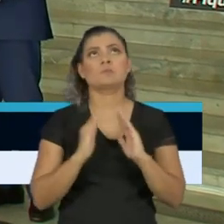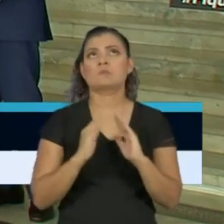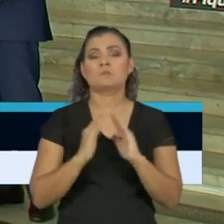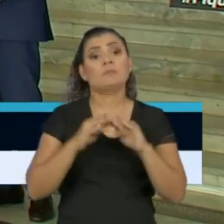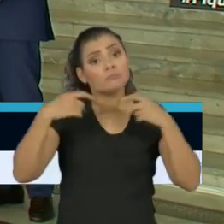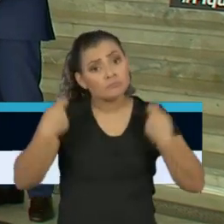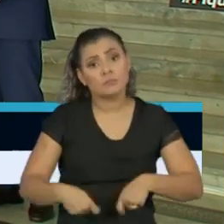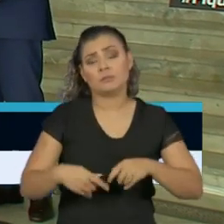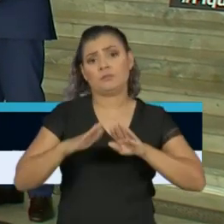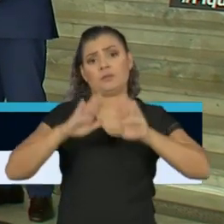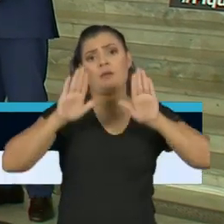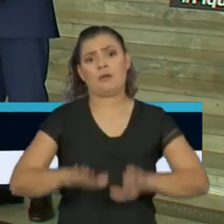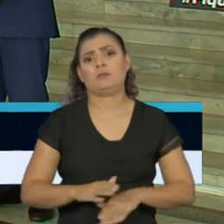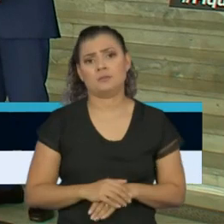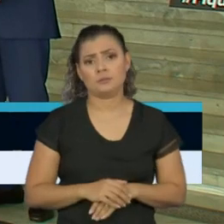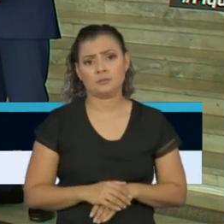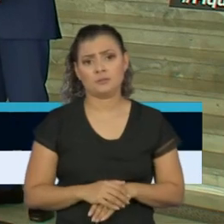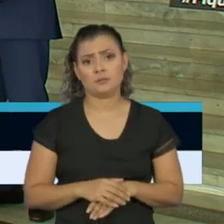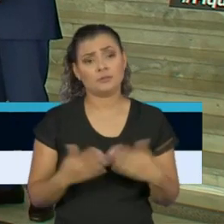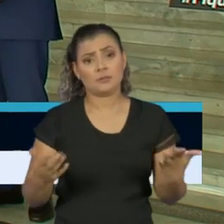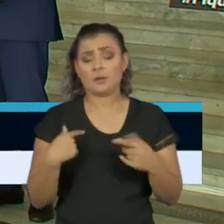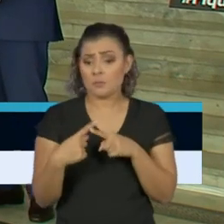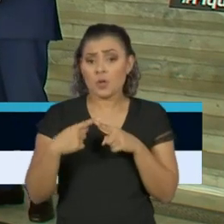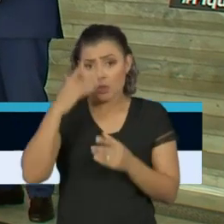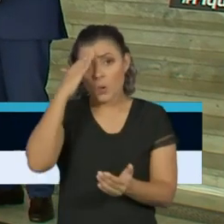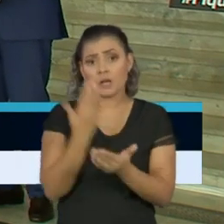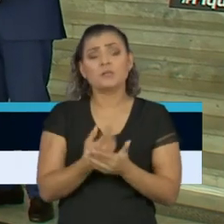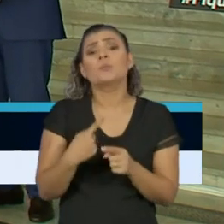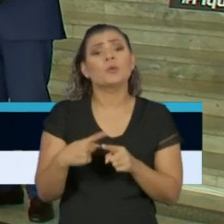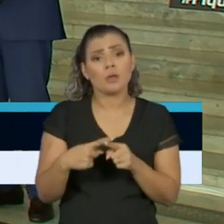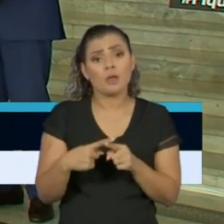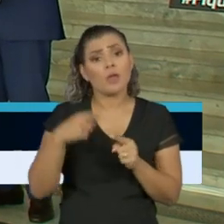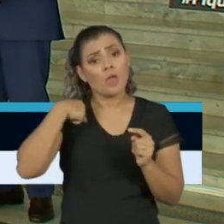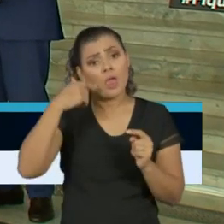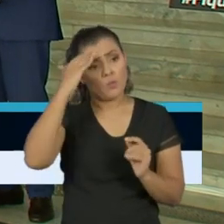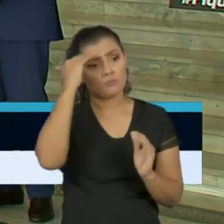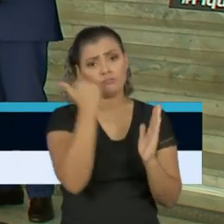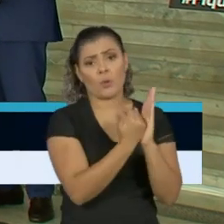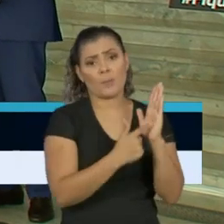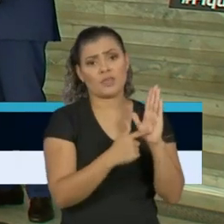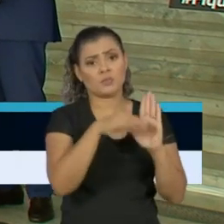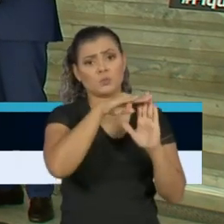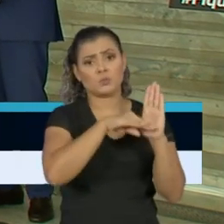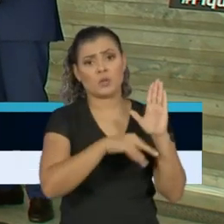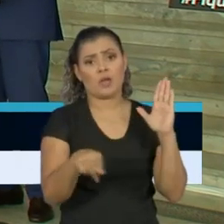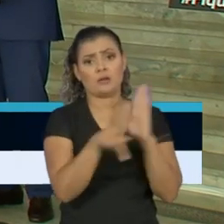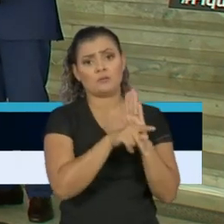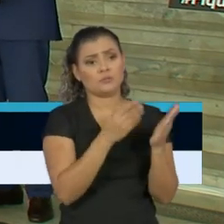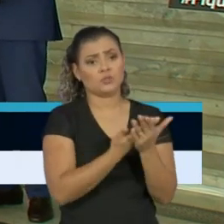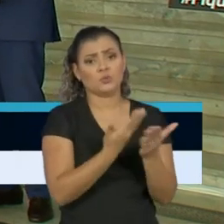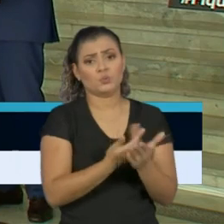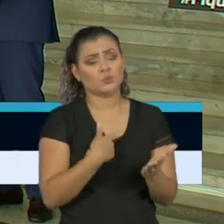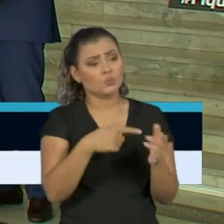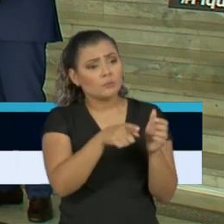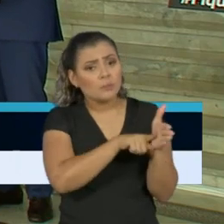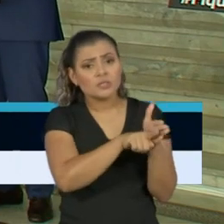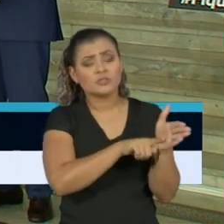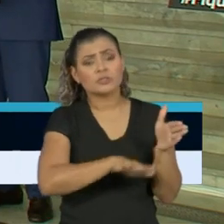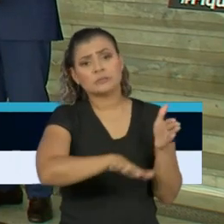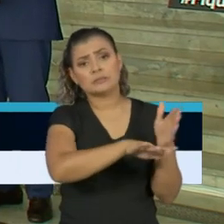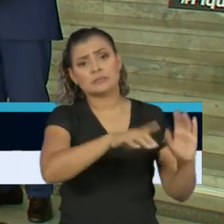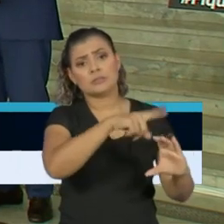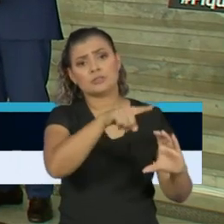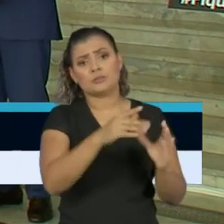tem que ser. Por que eu fiz e acreditei? Porque eu me baseio naquilo que eu estudo, naquilo que eu pesquiso.